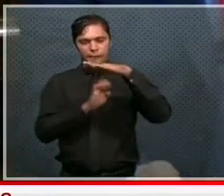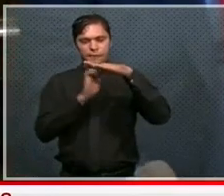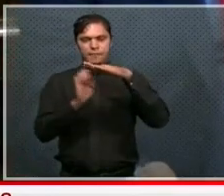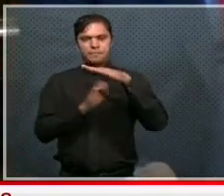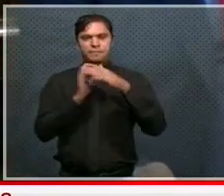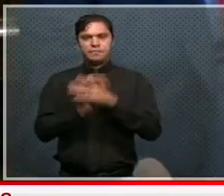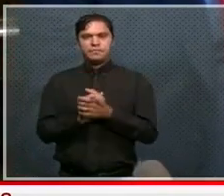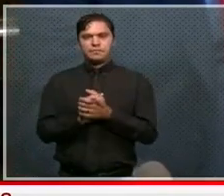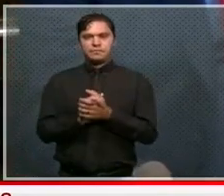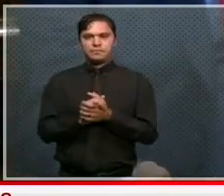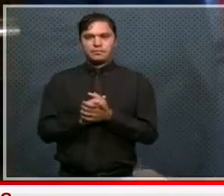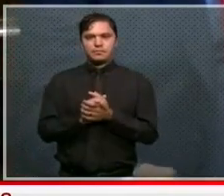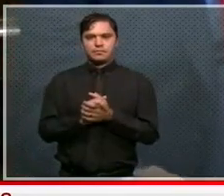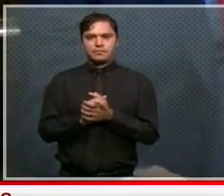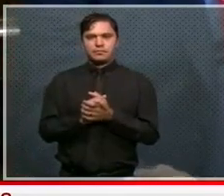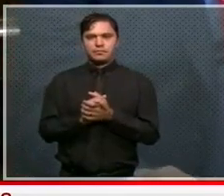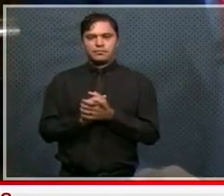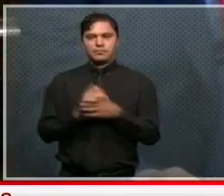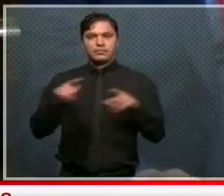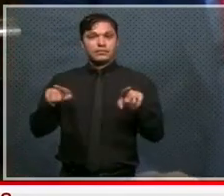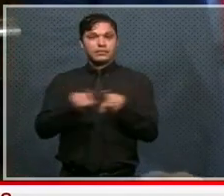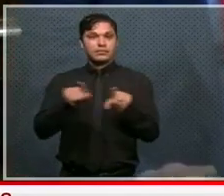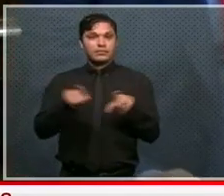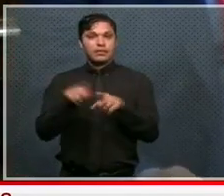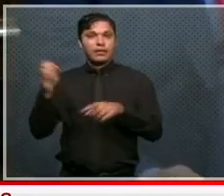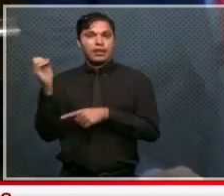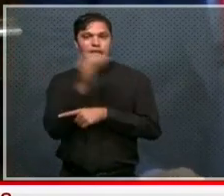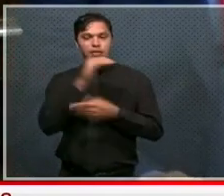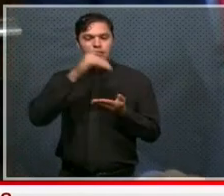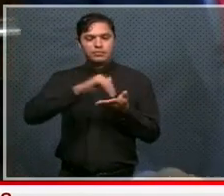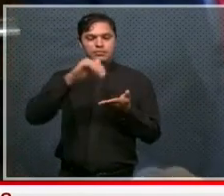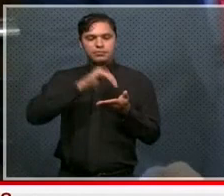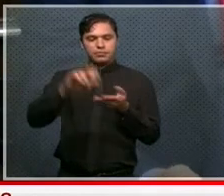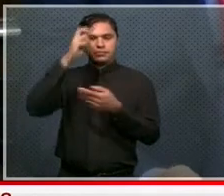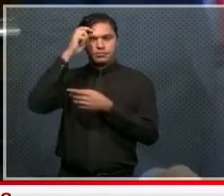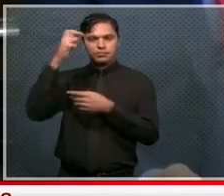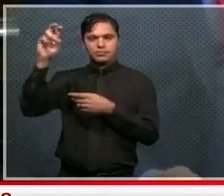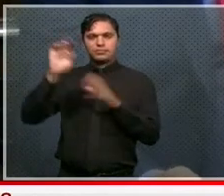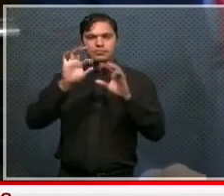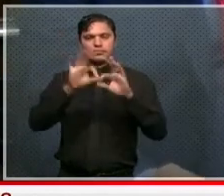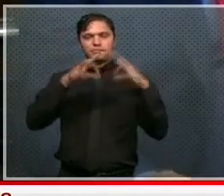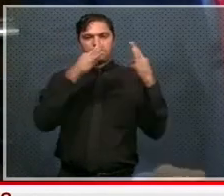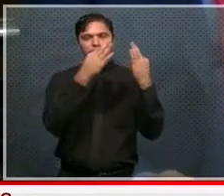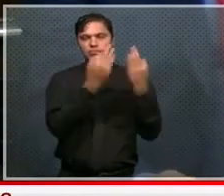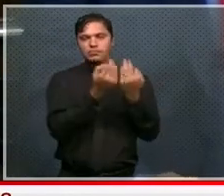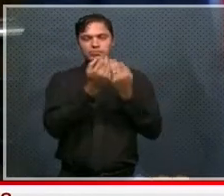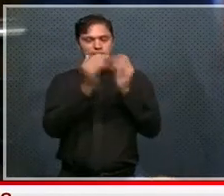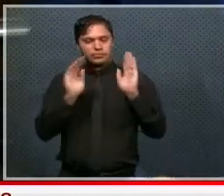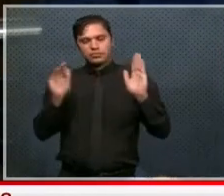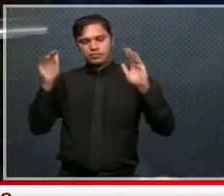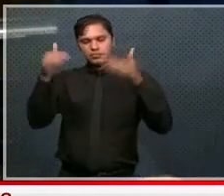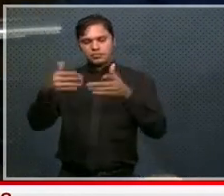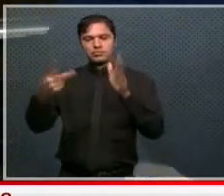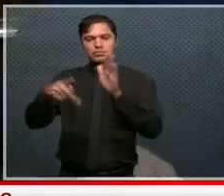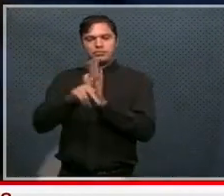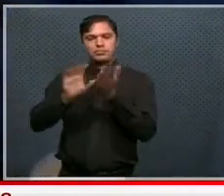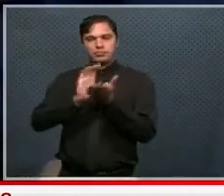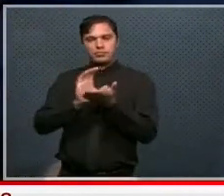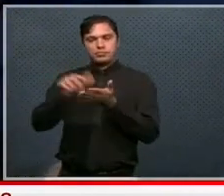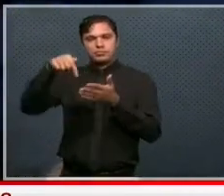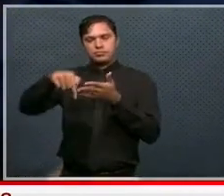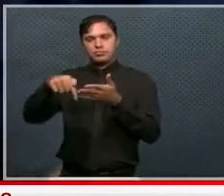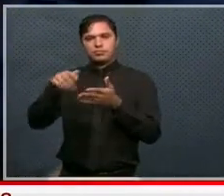e a nova Secretaria de Cultura familiar que vai se voltar eficientezar